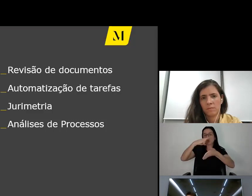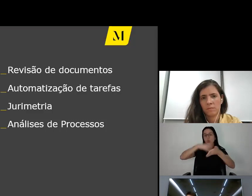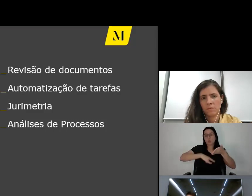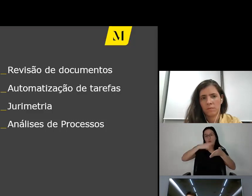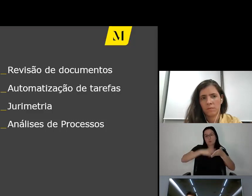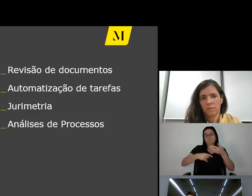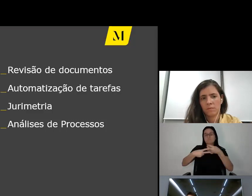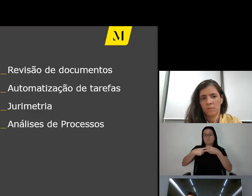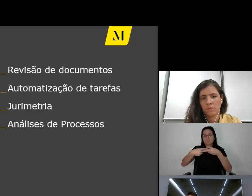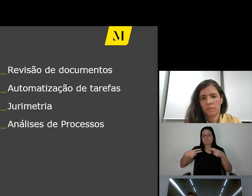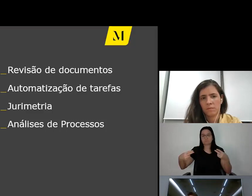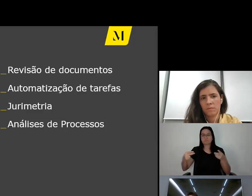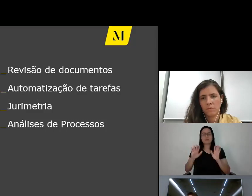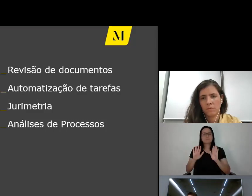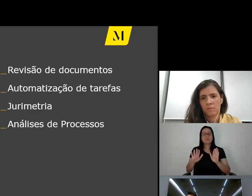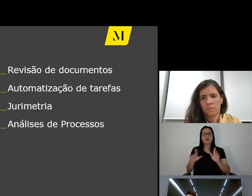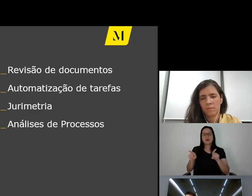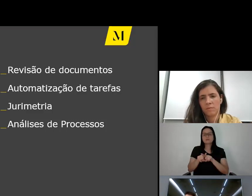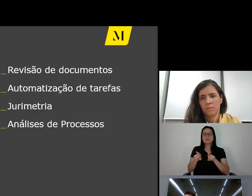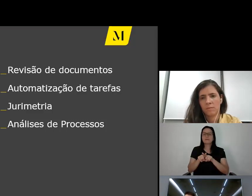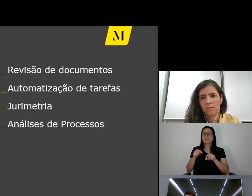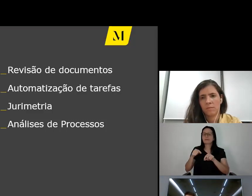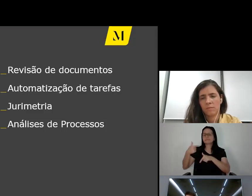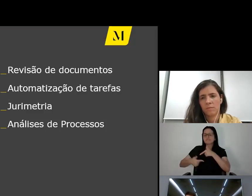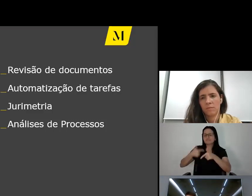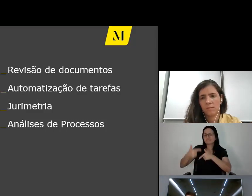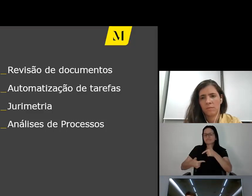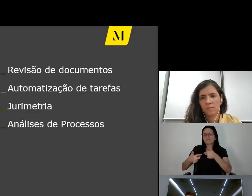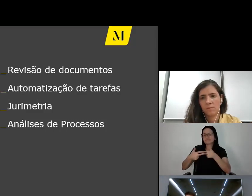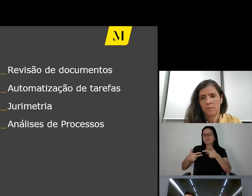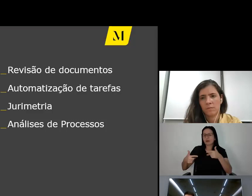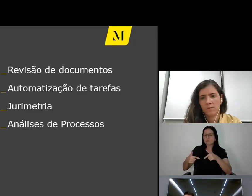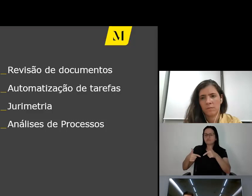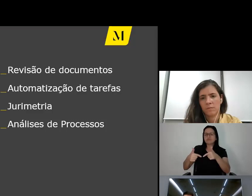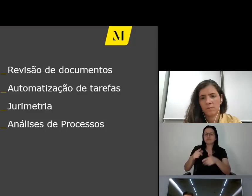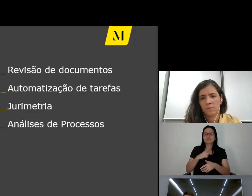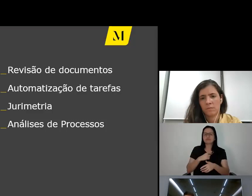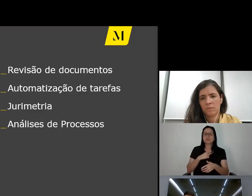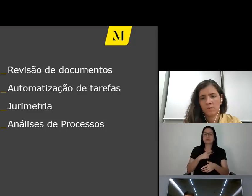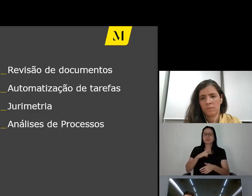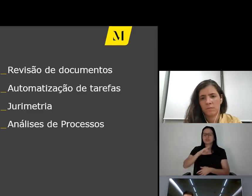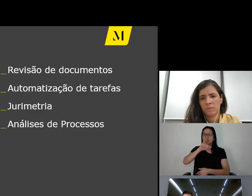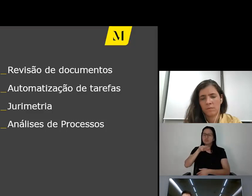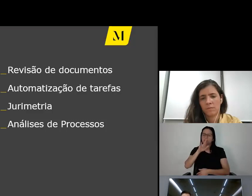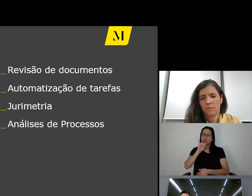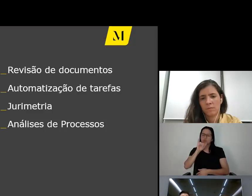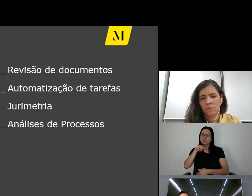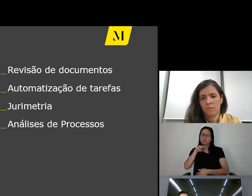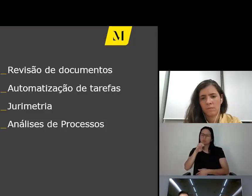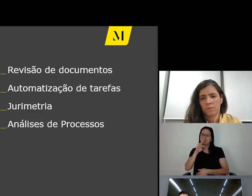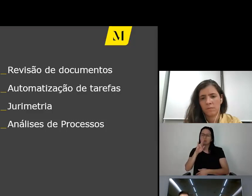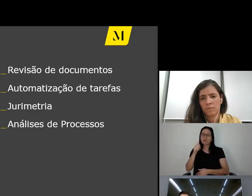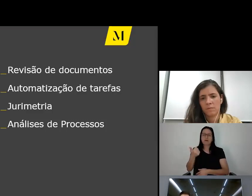por aí, a gente fala de automatização de tarefas, a gente fala também de jurimetria, a gente fala de análise de processos. É